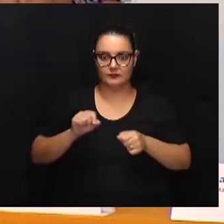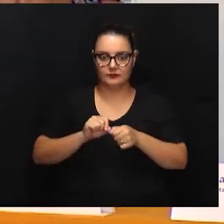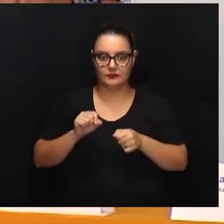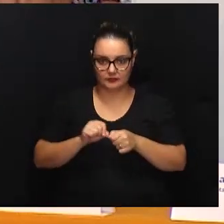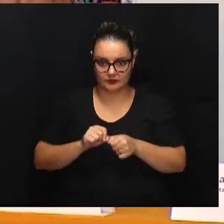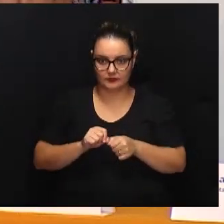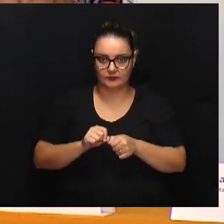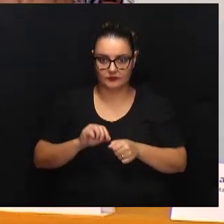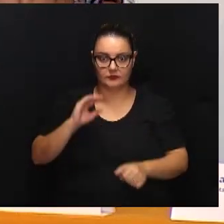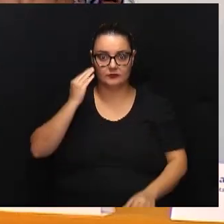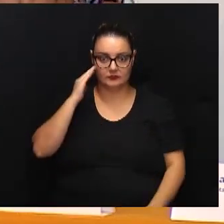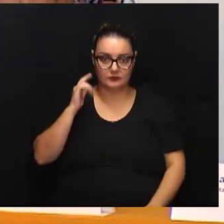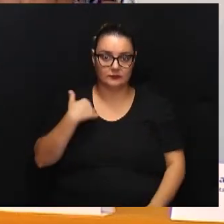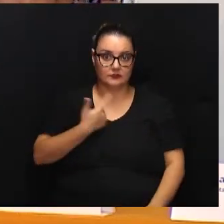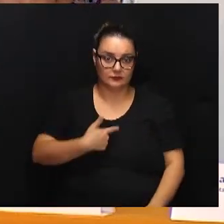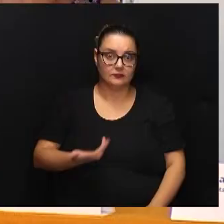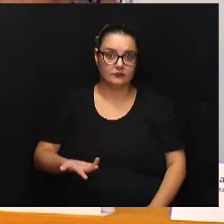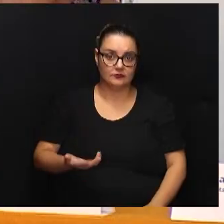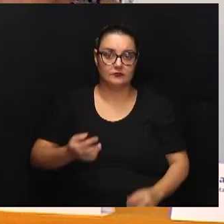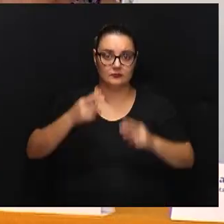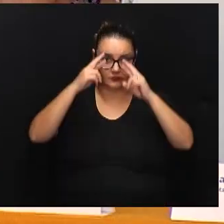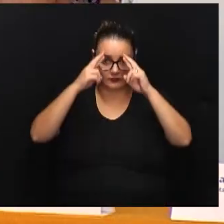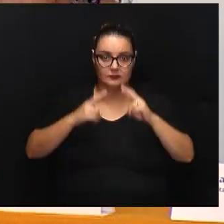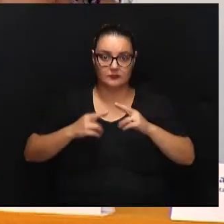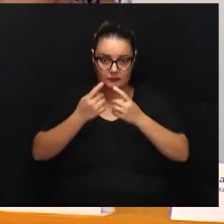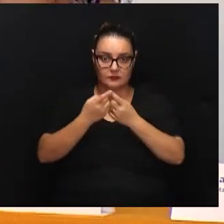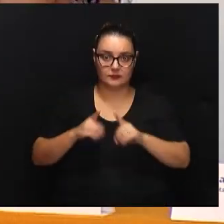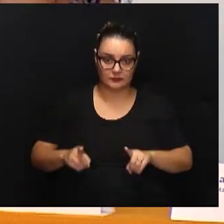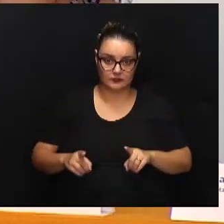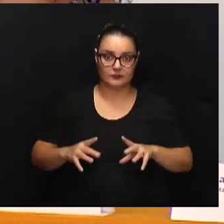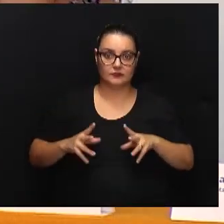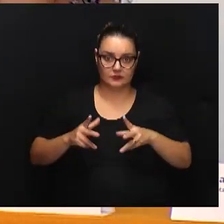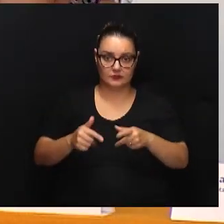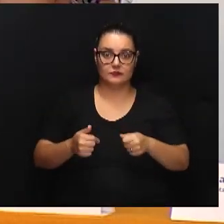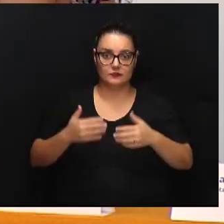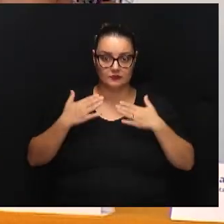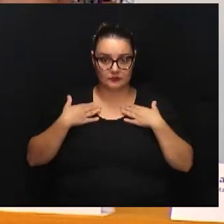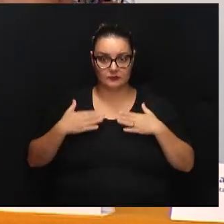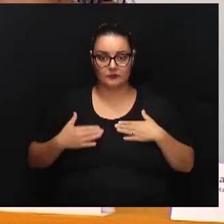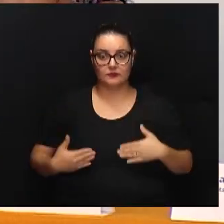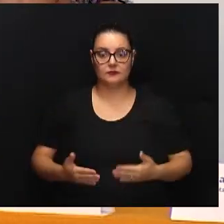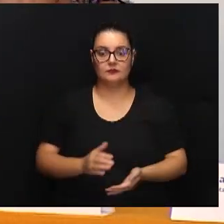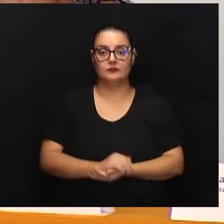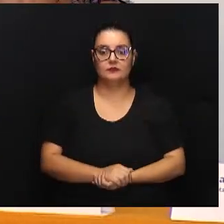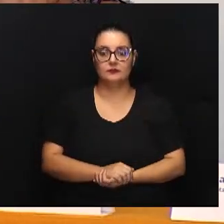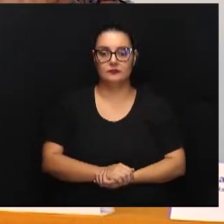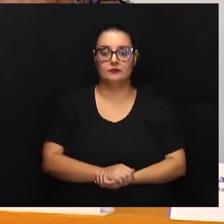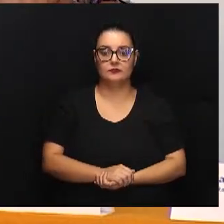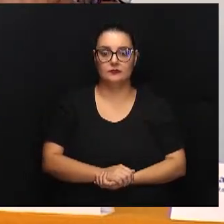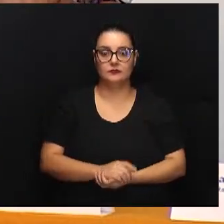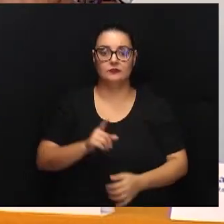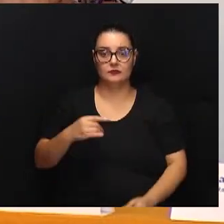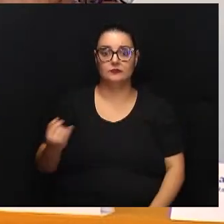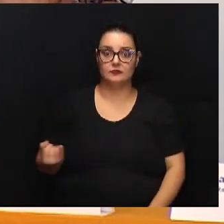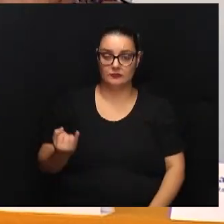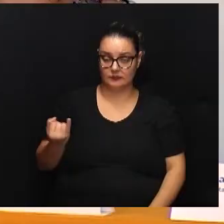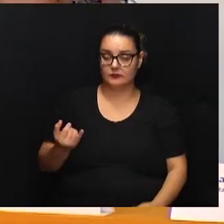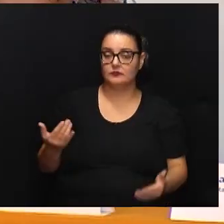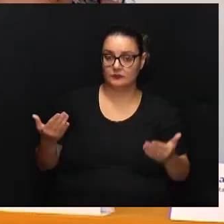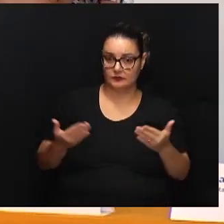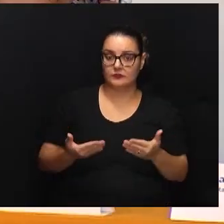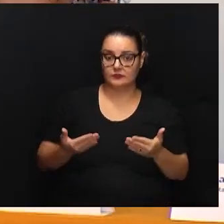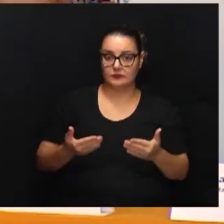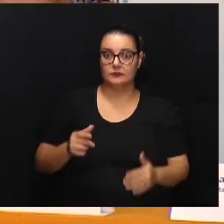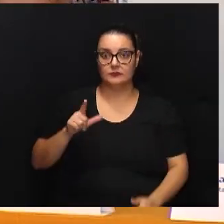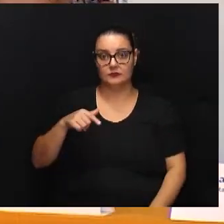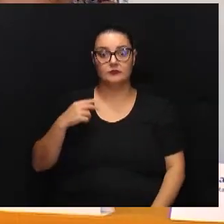e fazer aquilo que bem nos entendesse, com respeito e dignidade a todos os corpos.